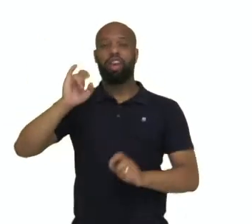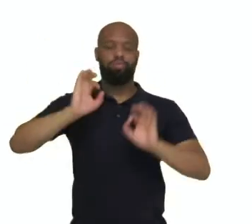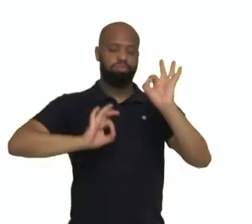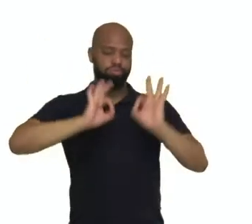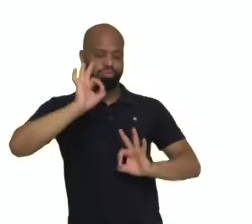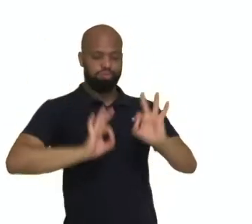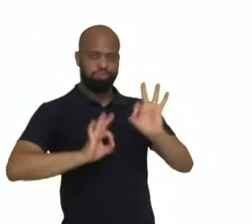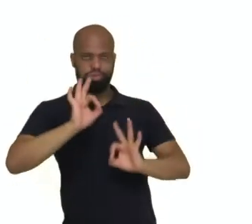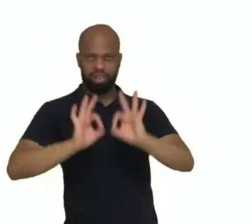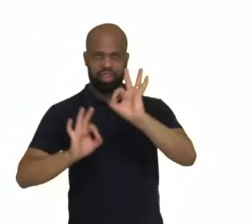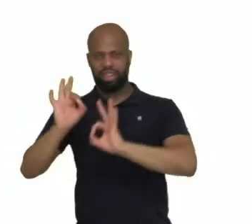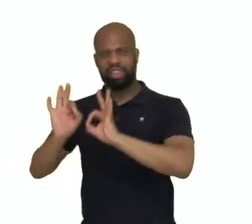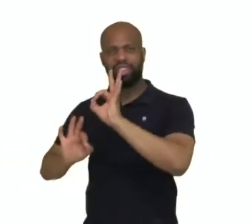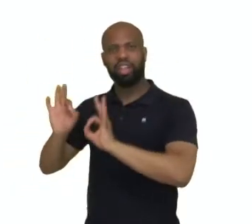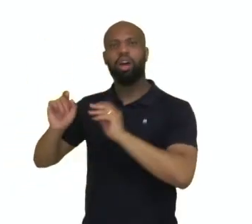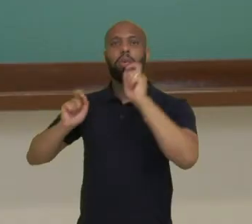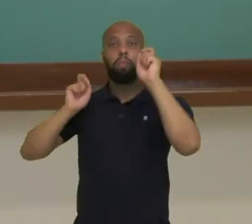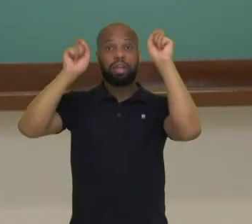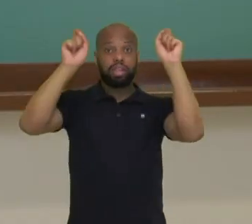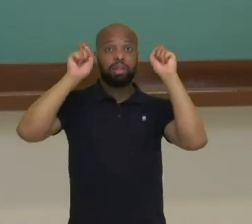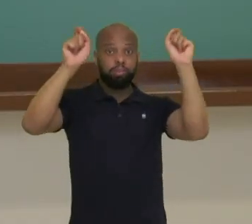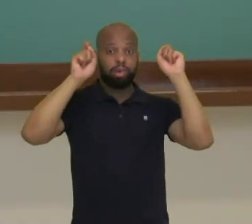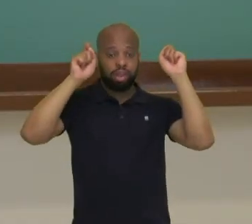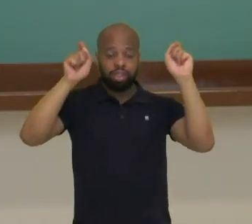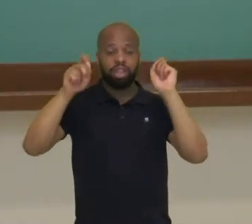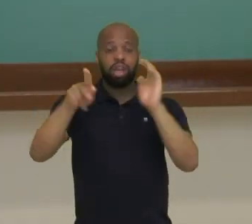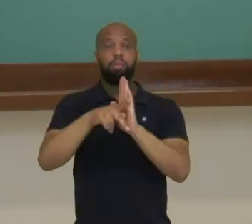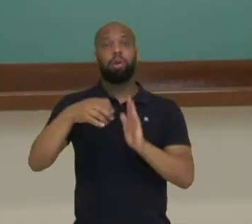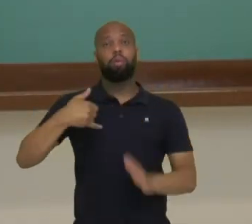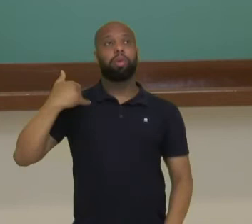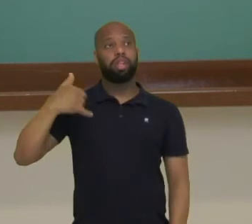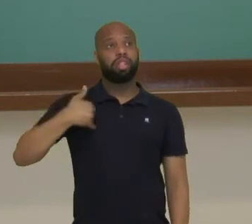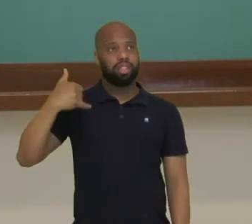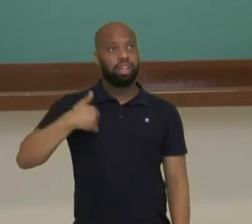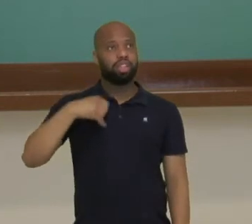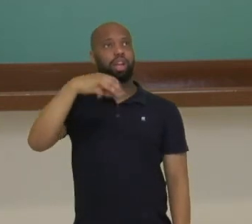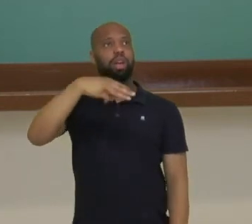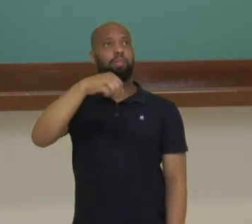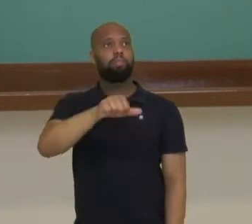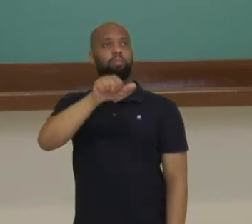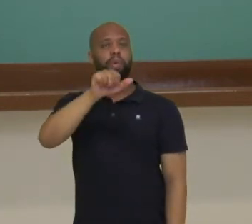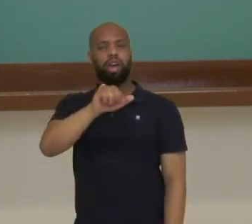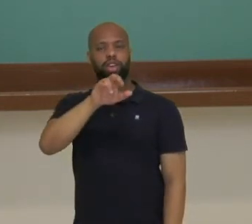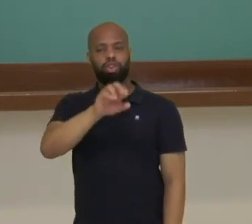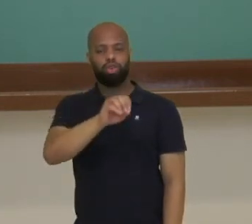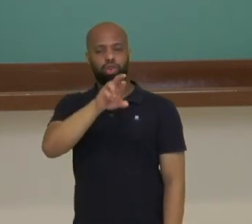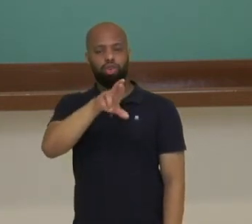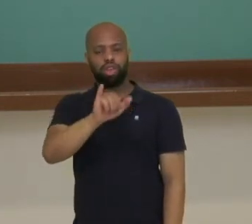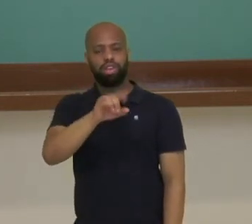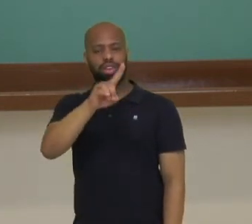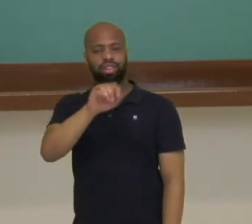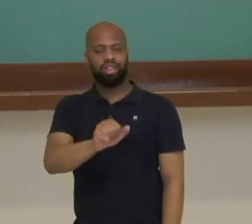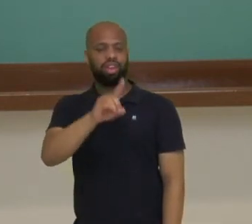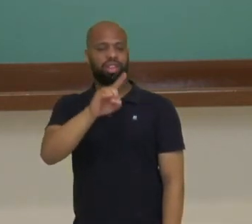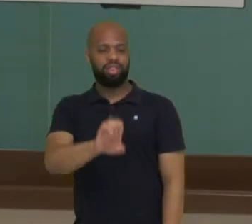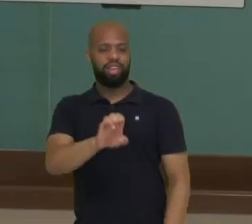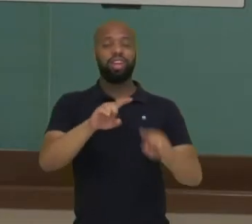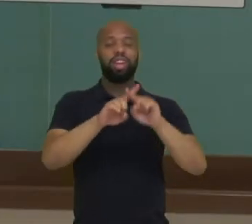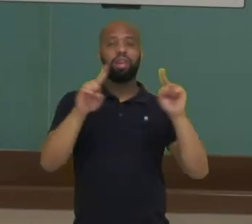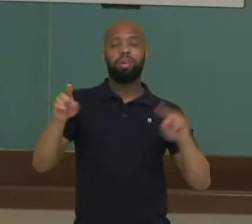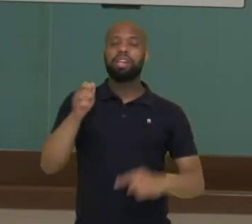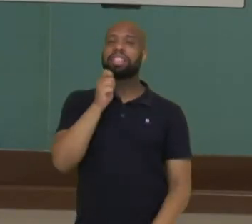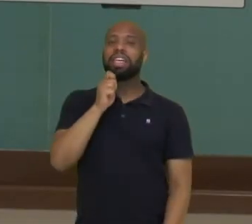uma campanha, era a chamada campanha pela maioridade. Mas olha só, o Dom Pedro II, ele